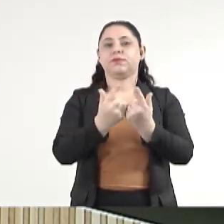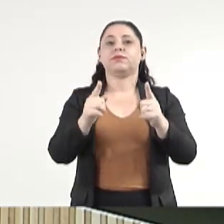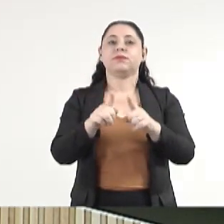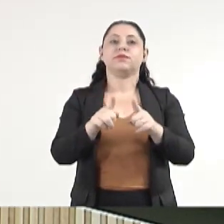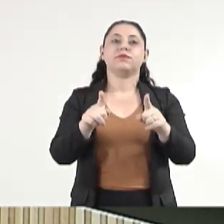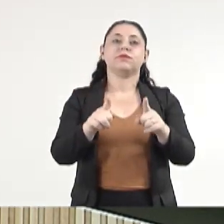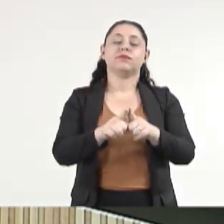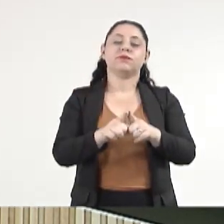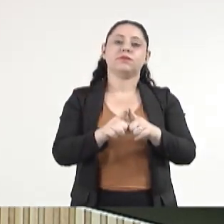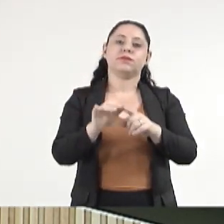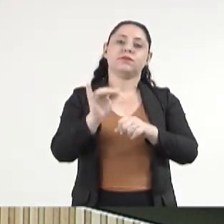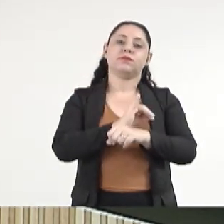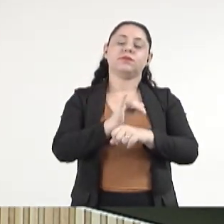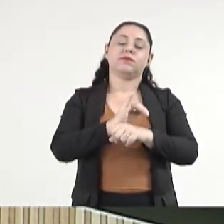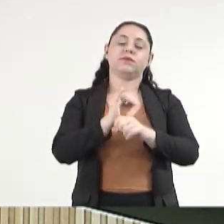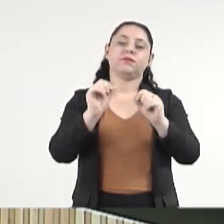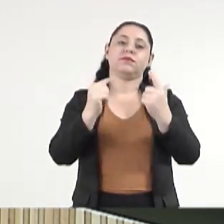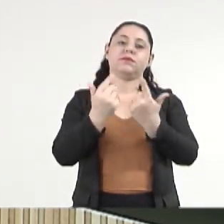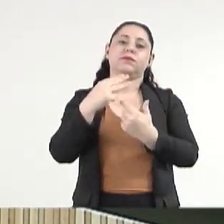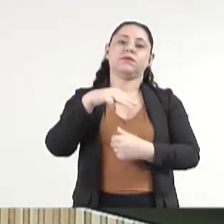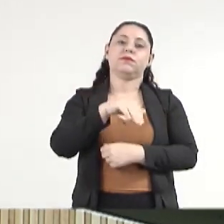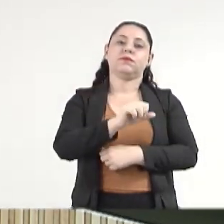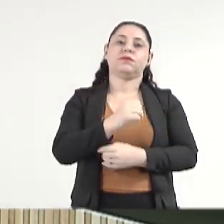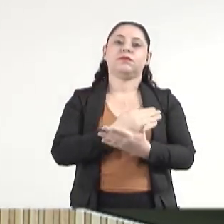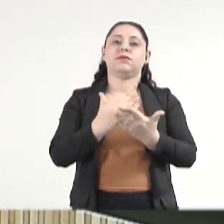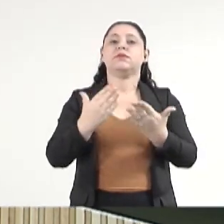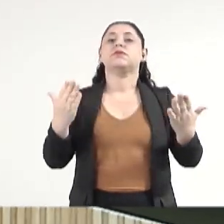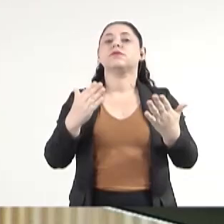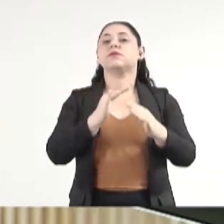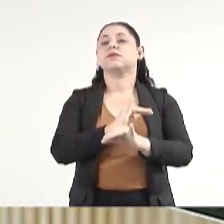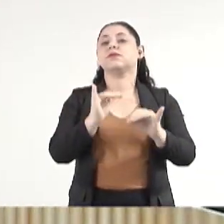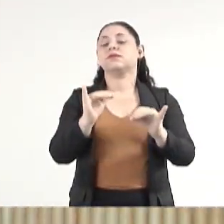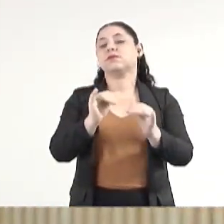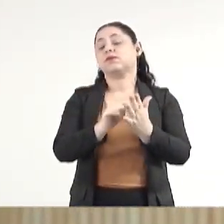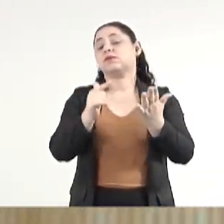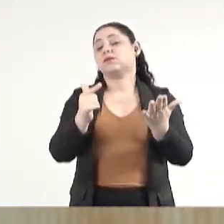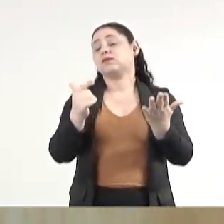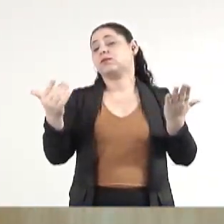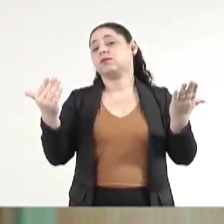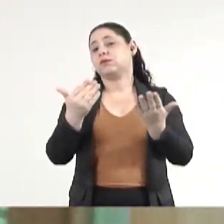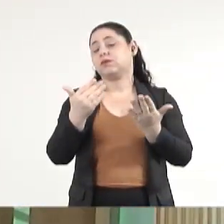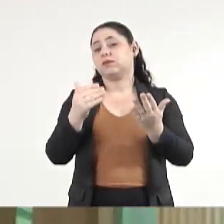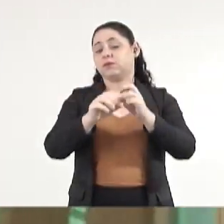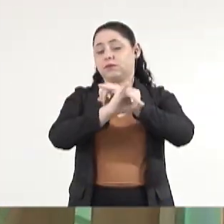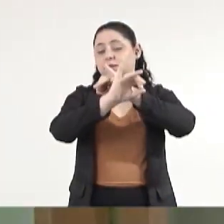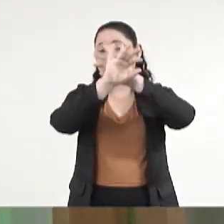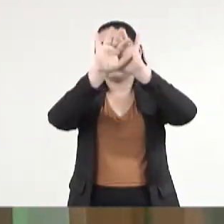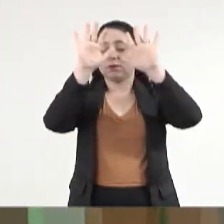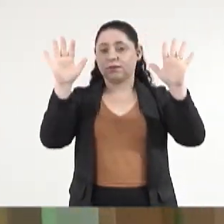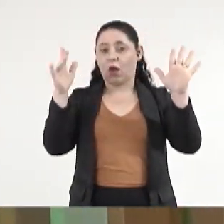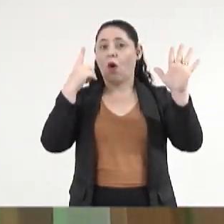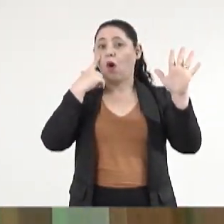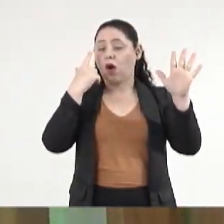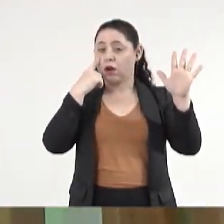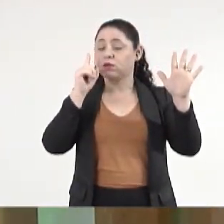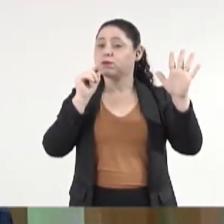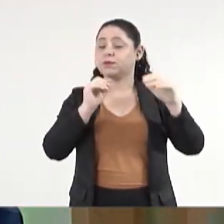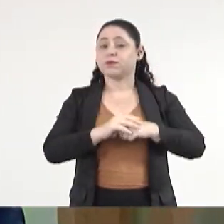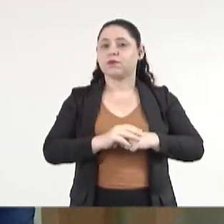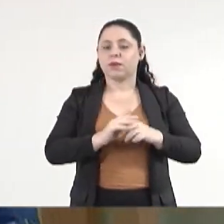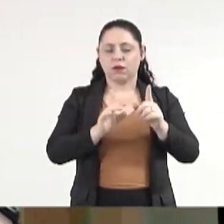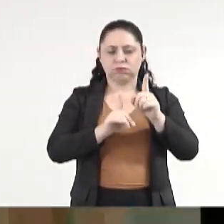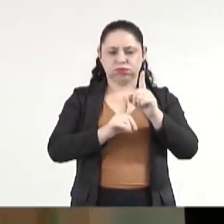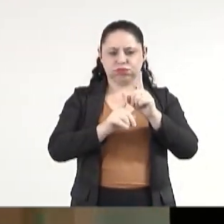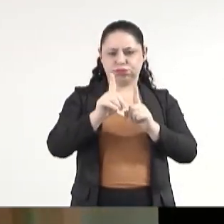o Assembleia Legislativa de MS. E a gente começa a edição de hoje falando sobre transparência. Olha só, um